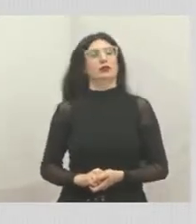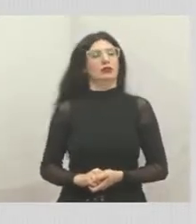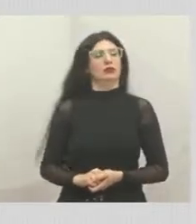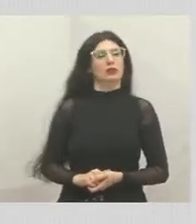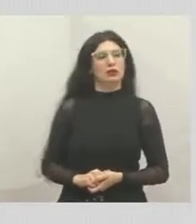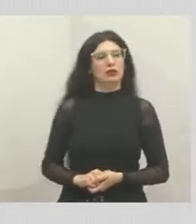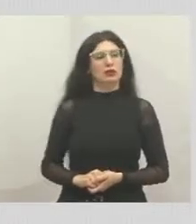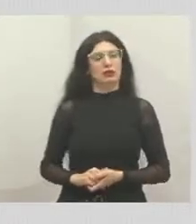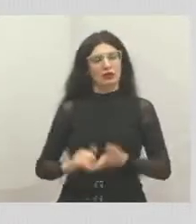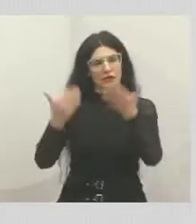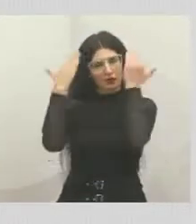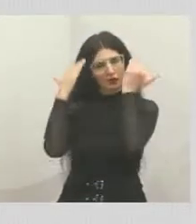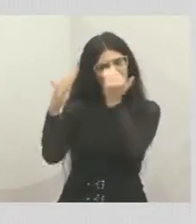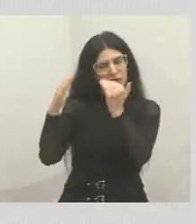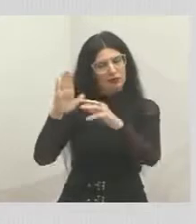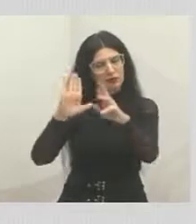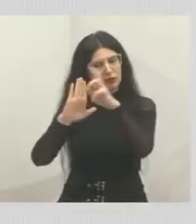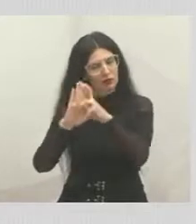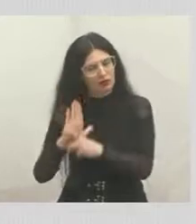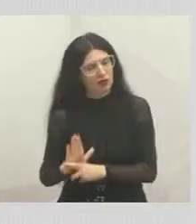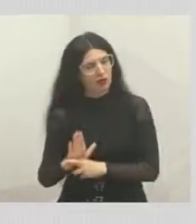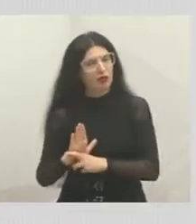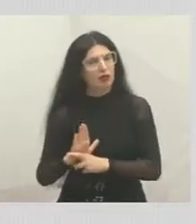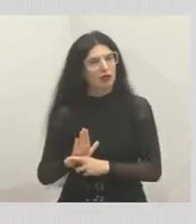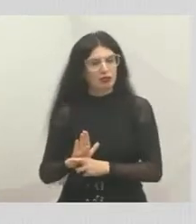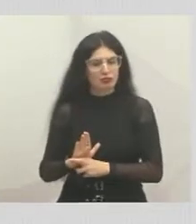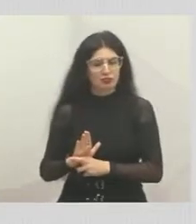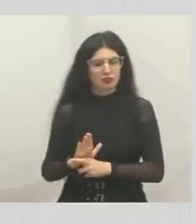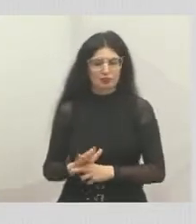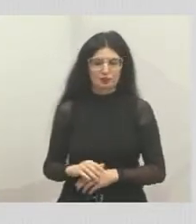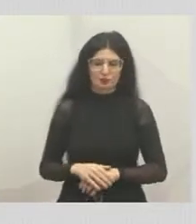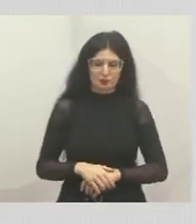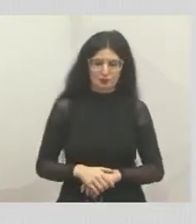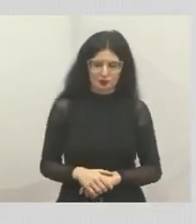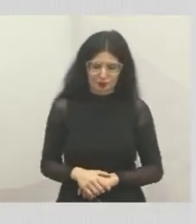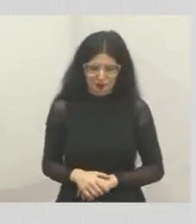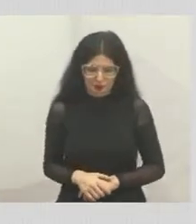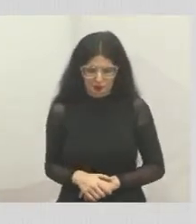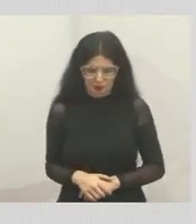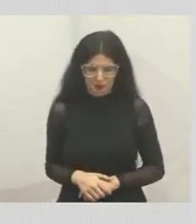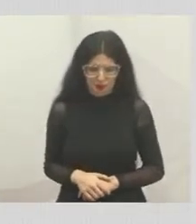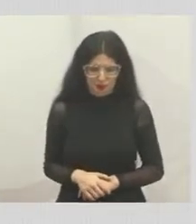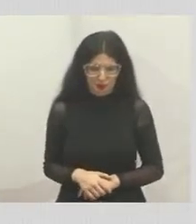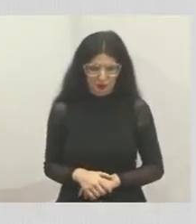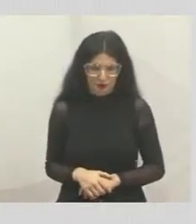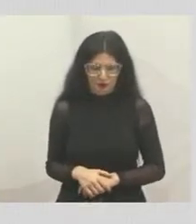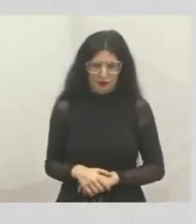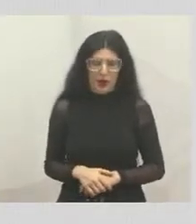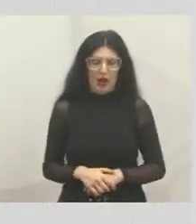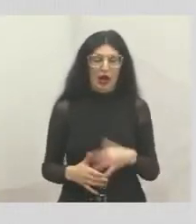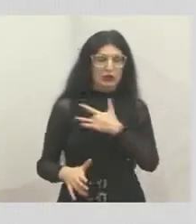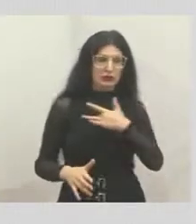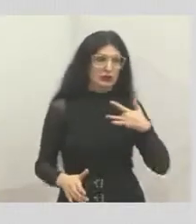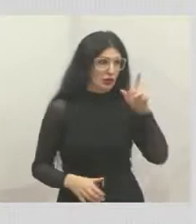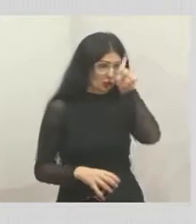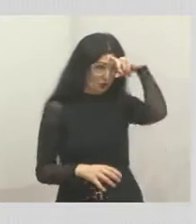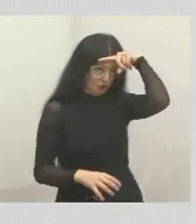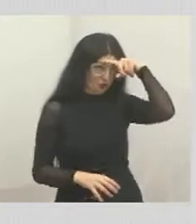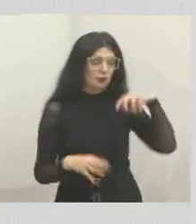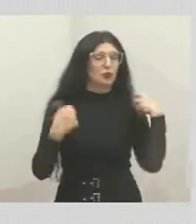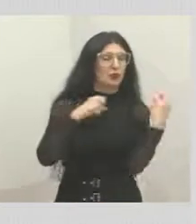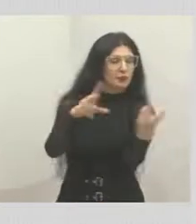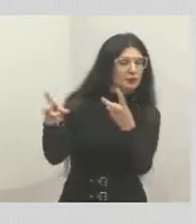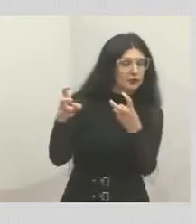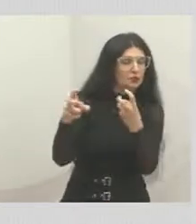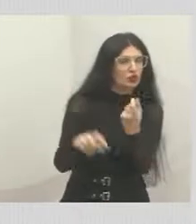valor percentual inicial de acordo com a receita. Temos aqui a saúde. Podem perceber que o valor ele